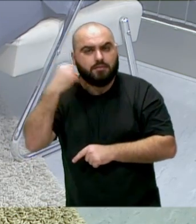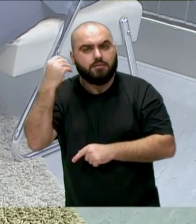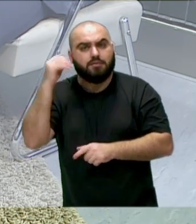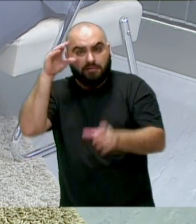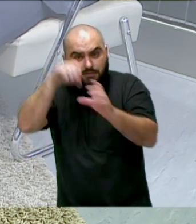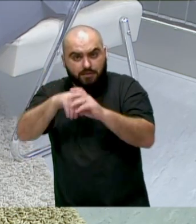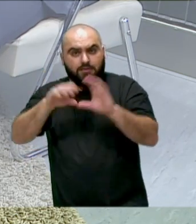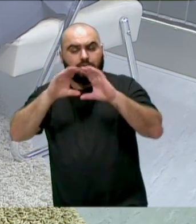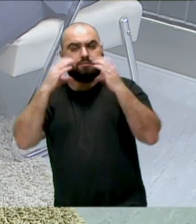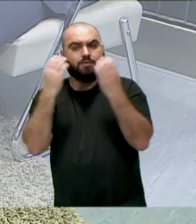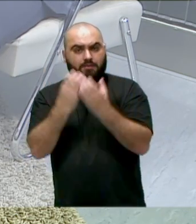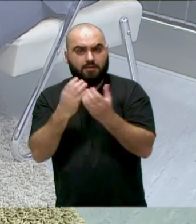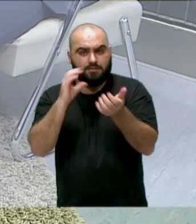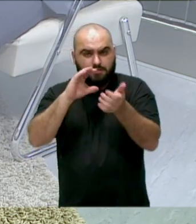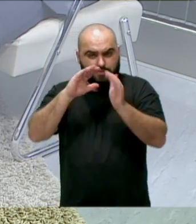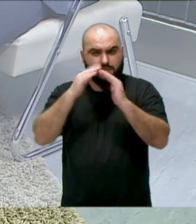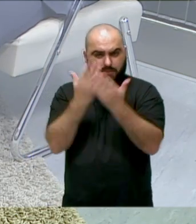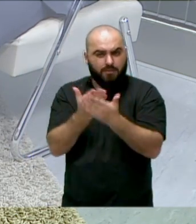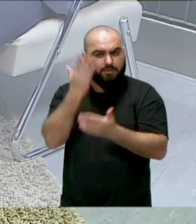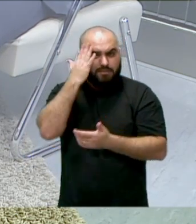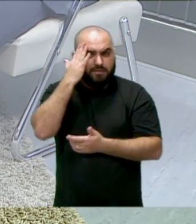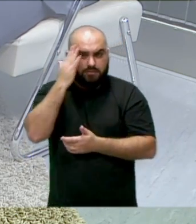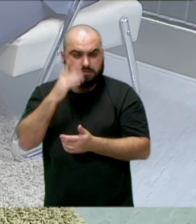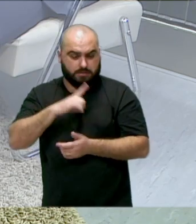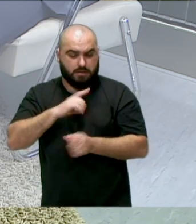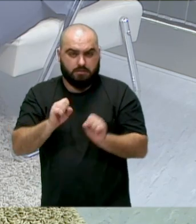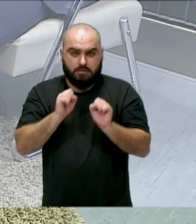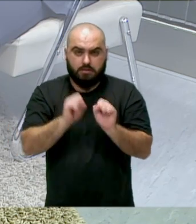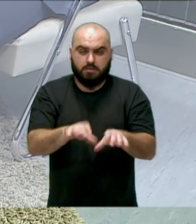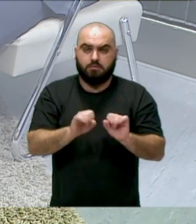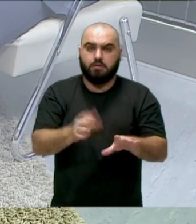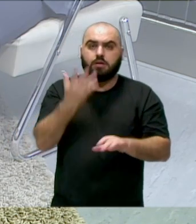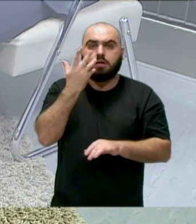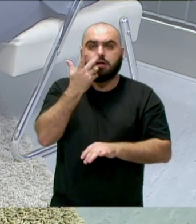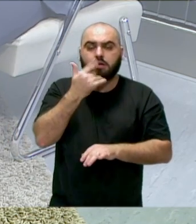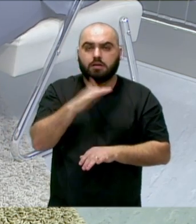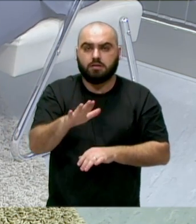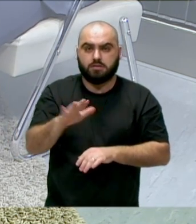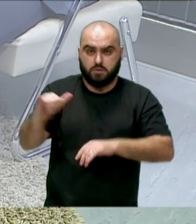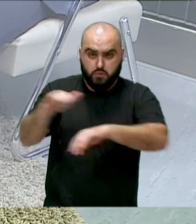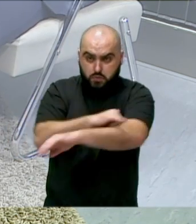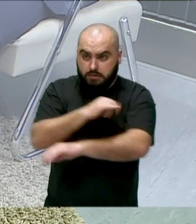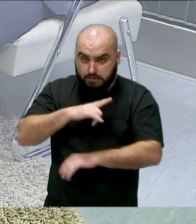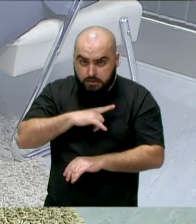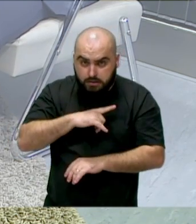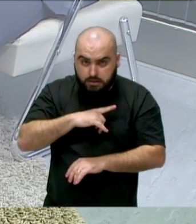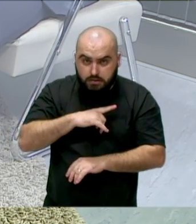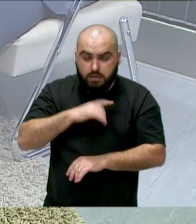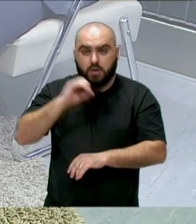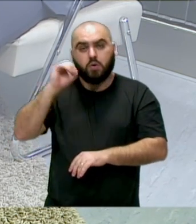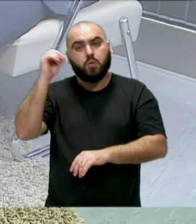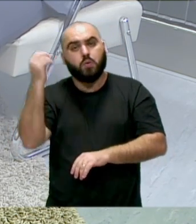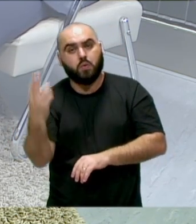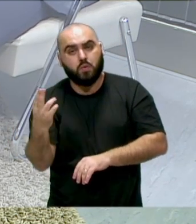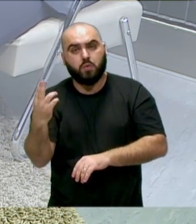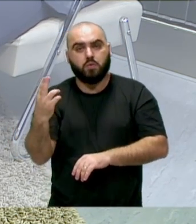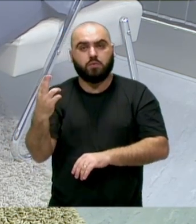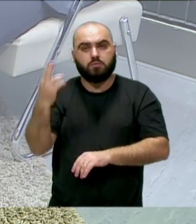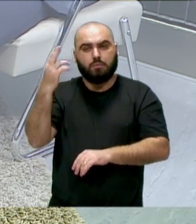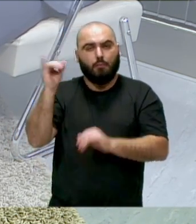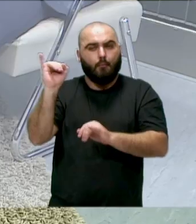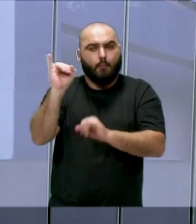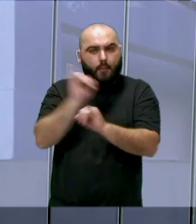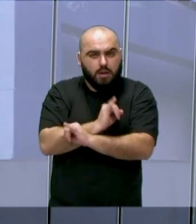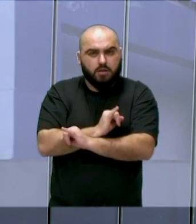nossa comunidade escolar hoje educação, crianças com sobrepeso ou com baixo peso?